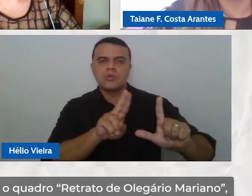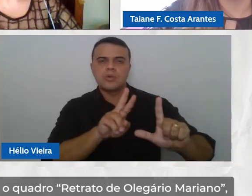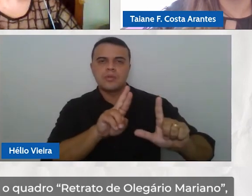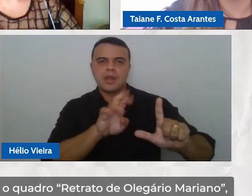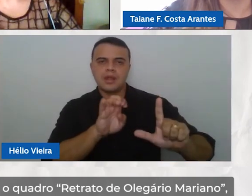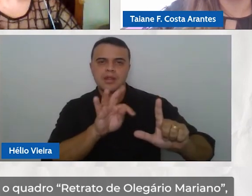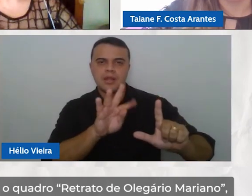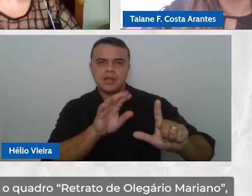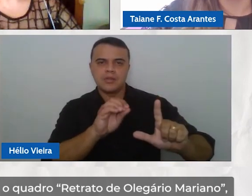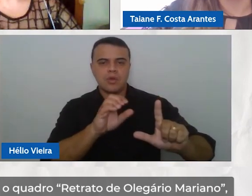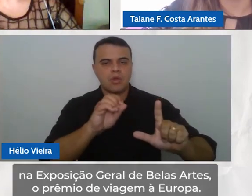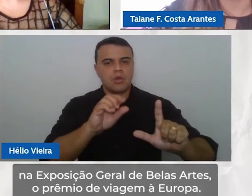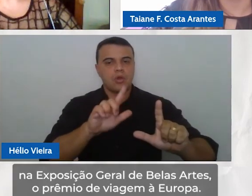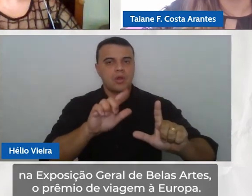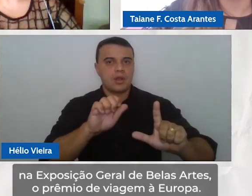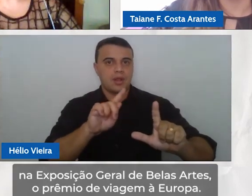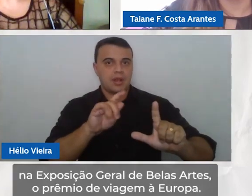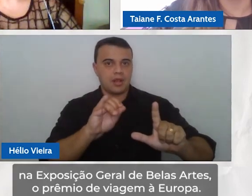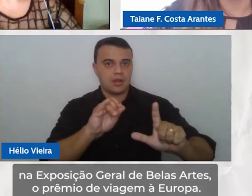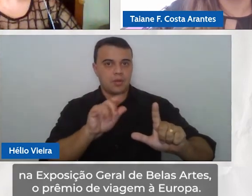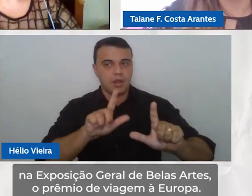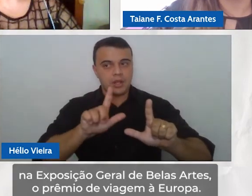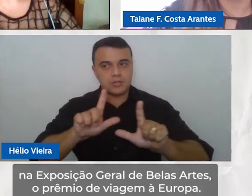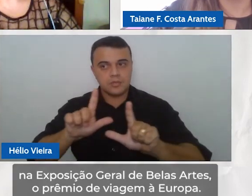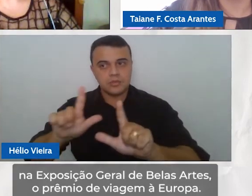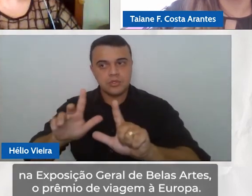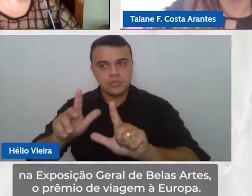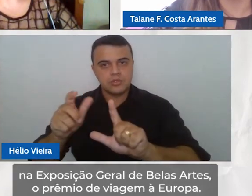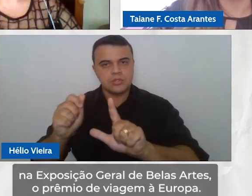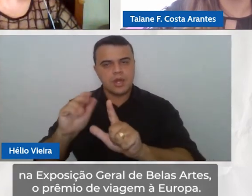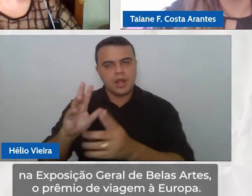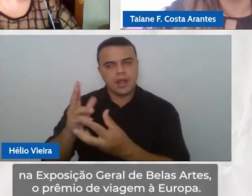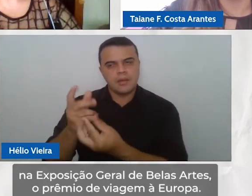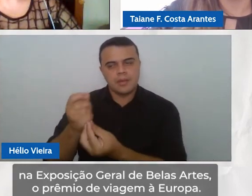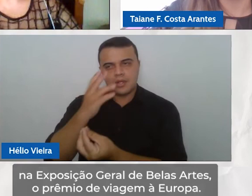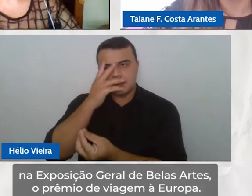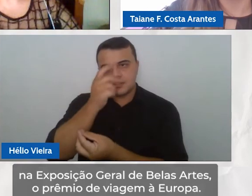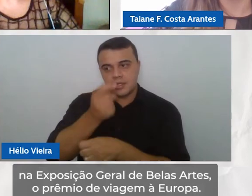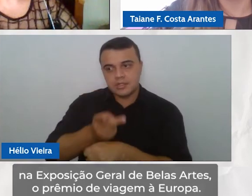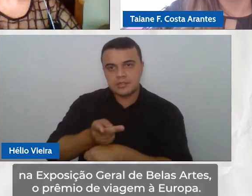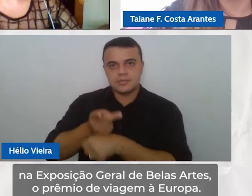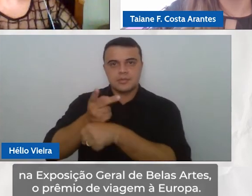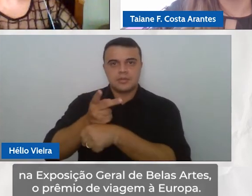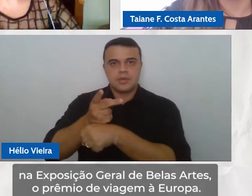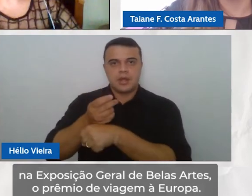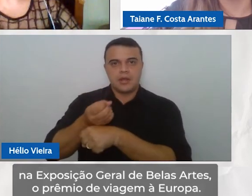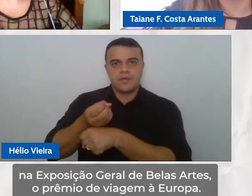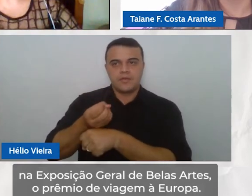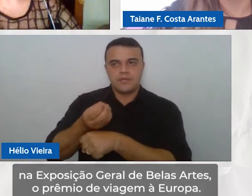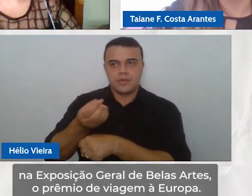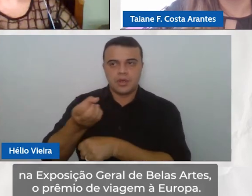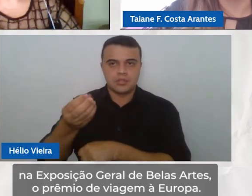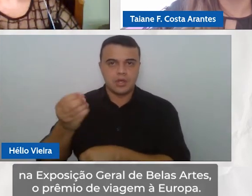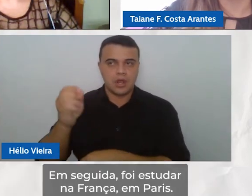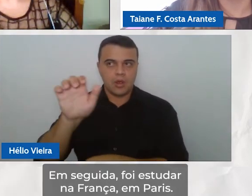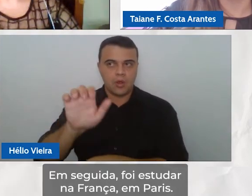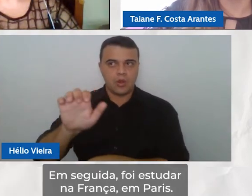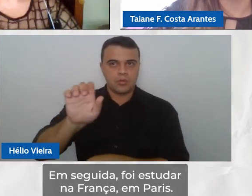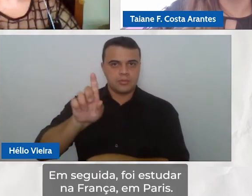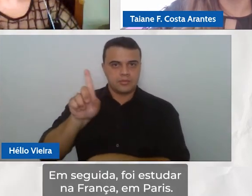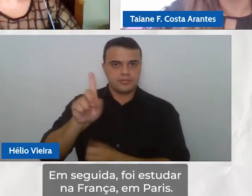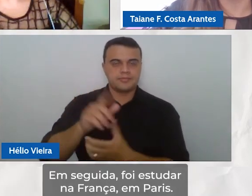Olegário Mariano, na Exposição Geral de Belas Artes, o prêmio de viagem à Europa.